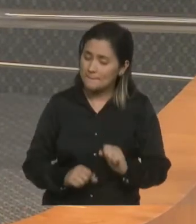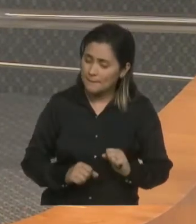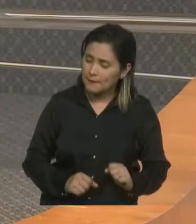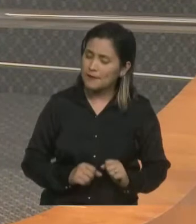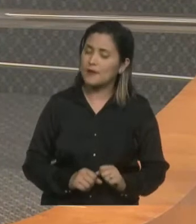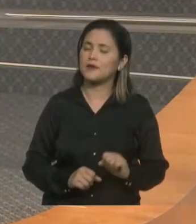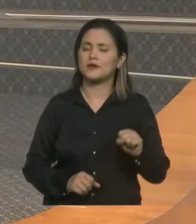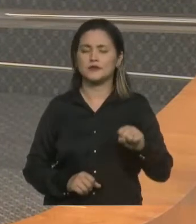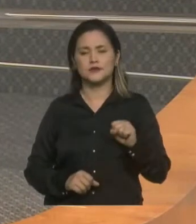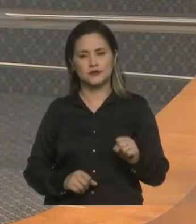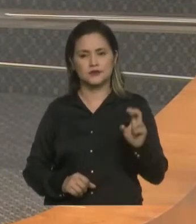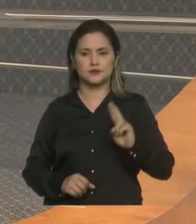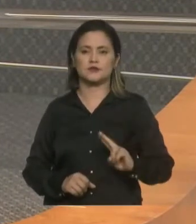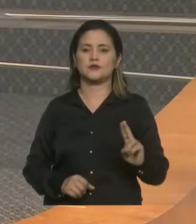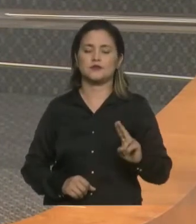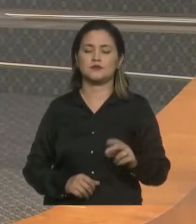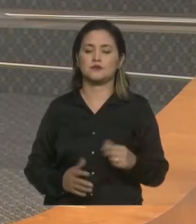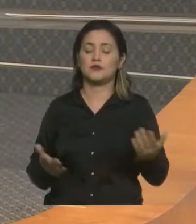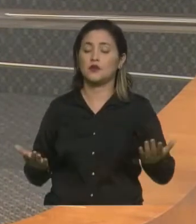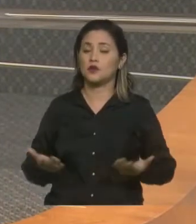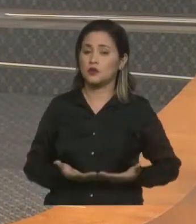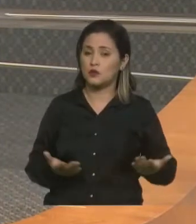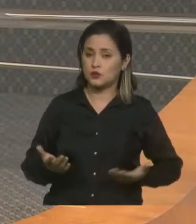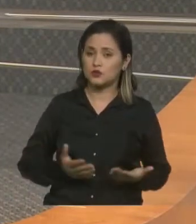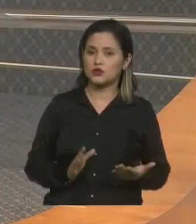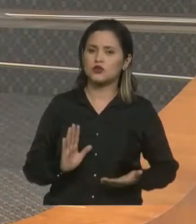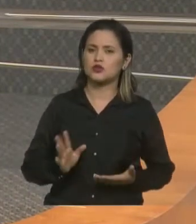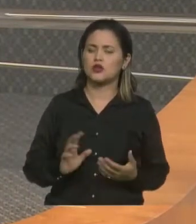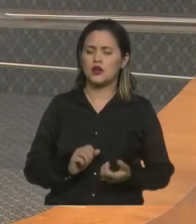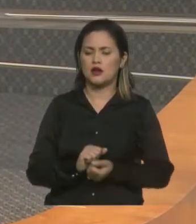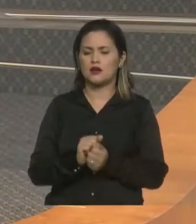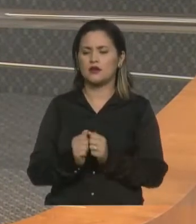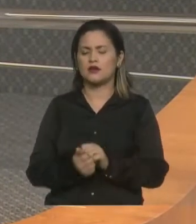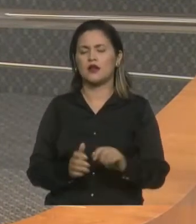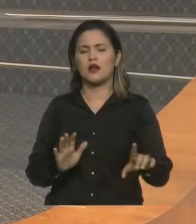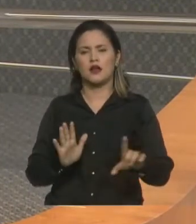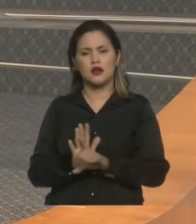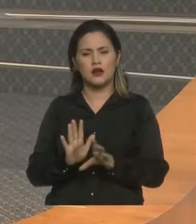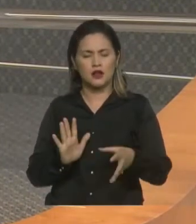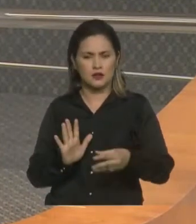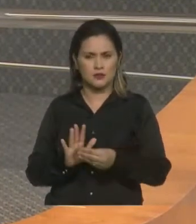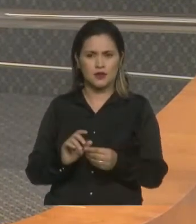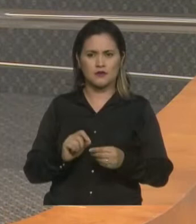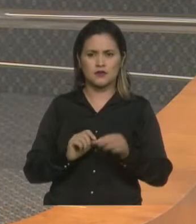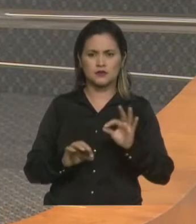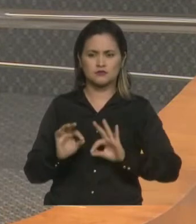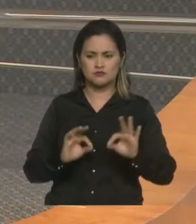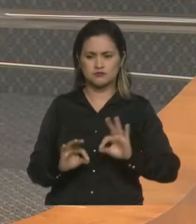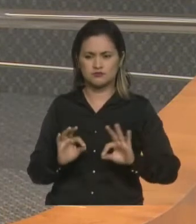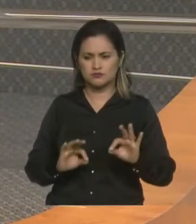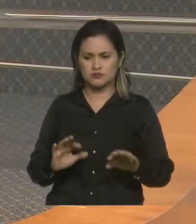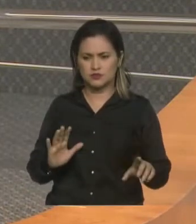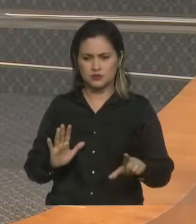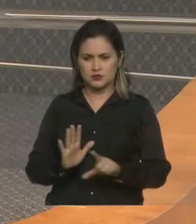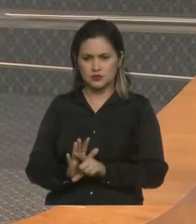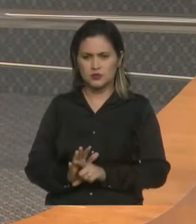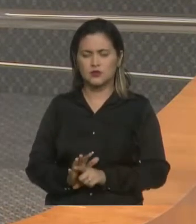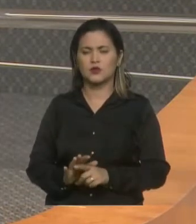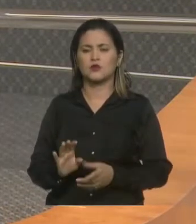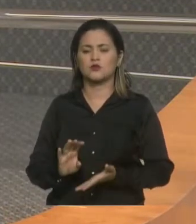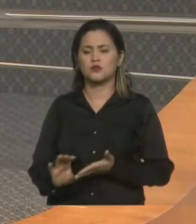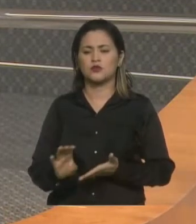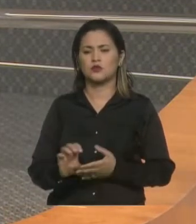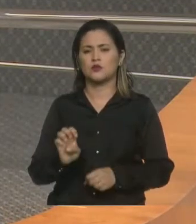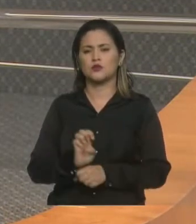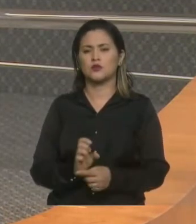já fizemos os ajustes na lei complementar e vamos fazer toda a reorganização dessa legislação do Fundo Estadual de Combate